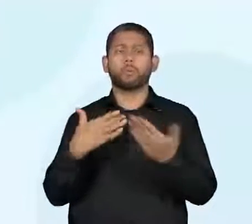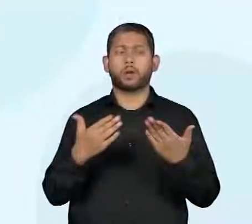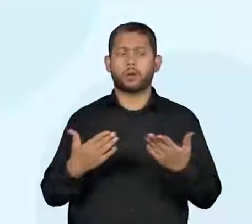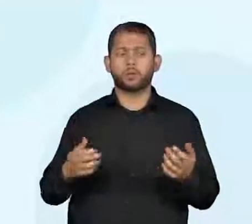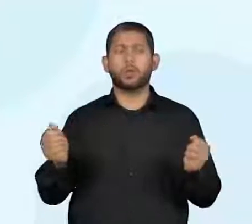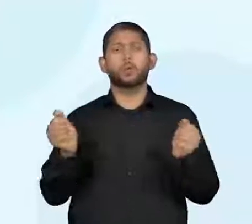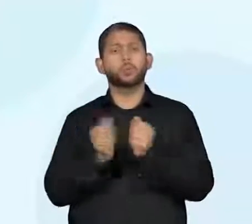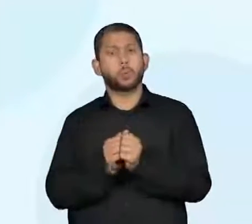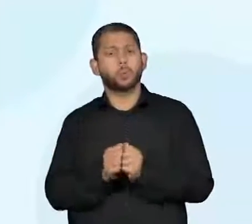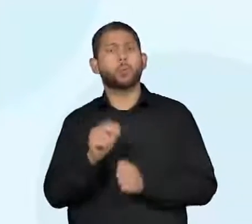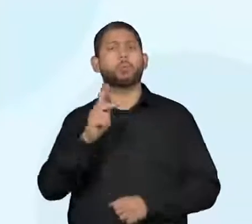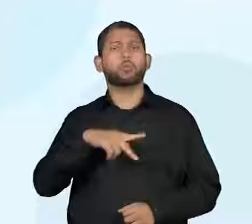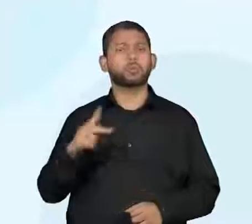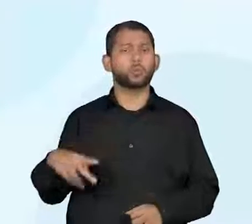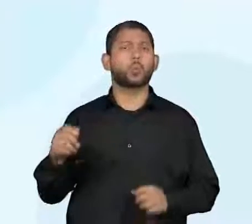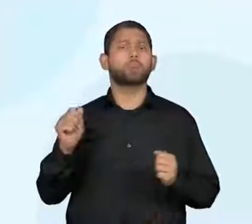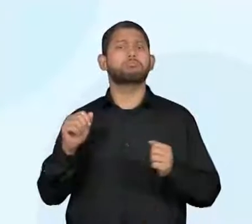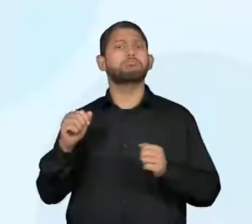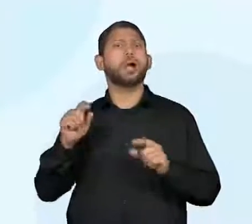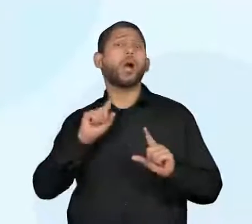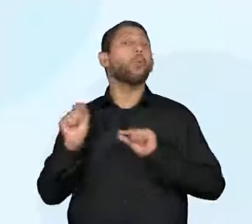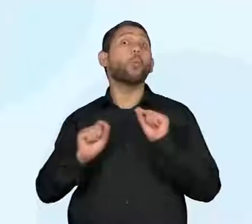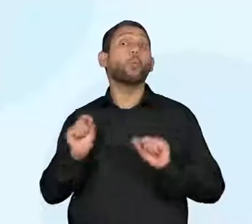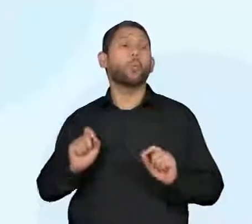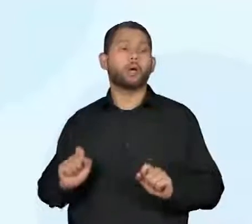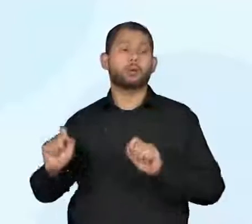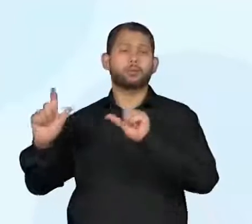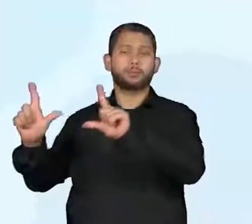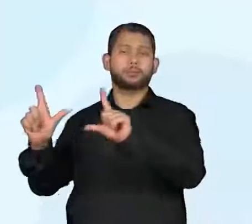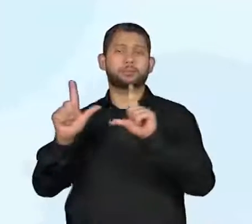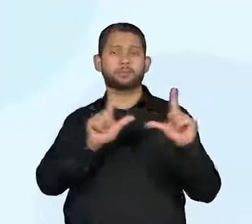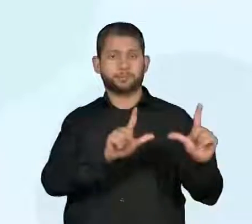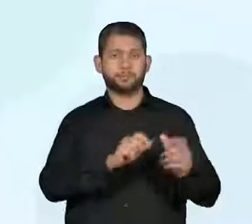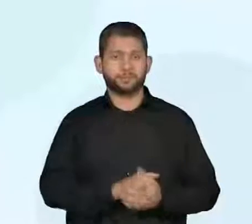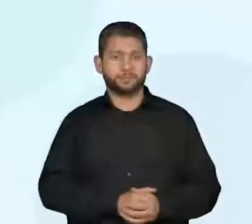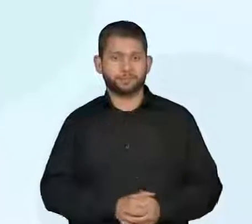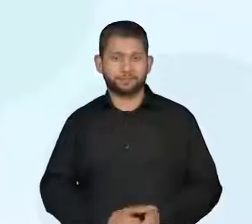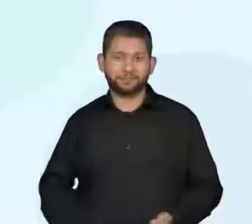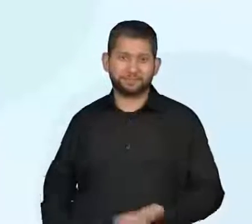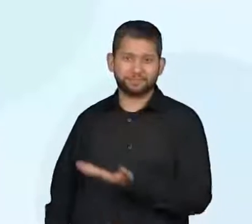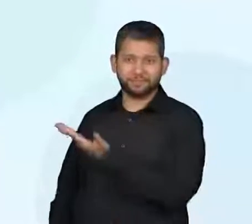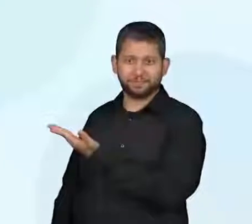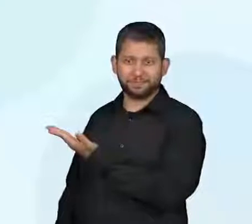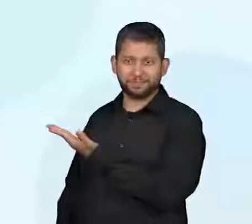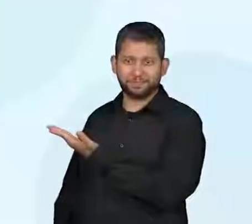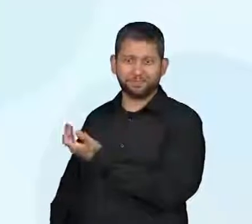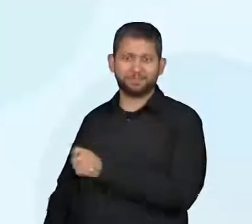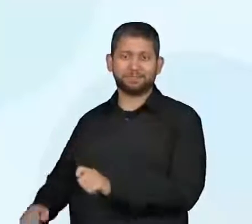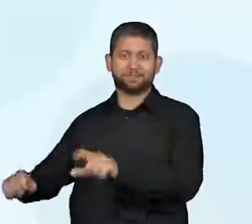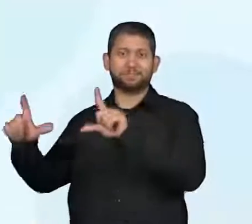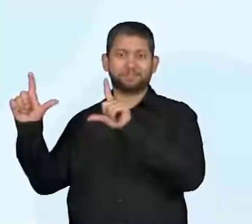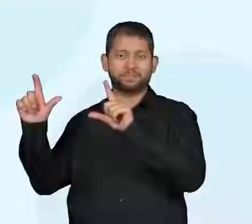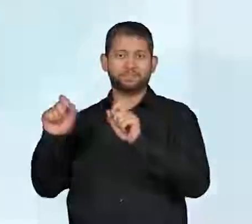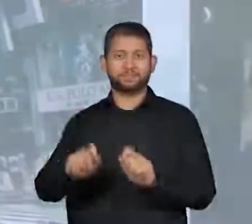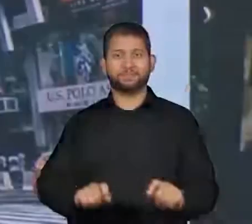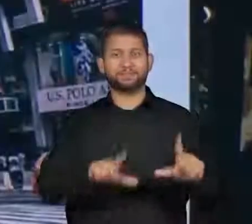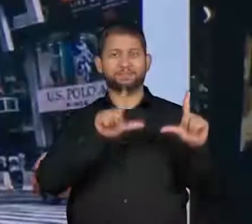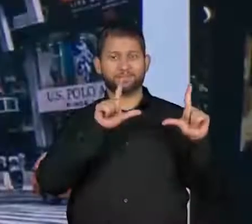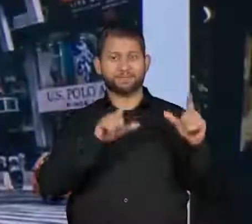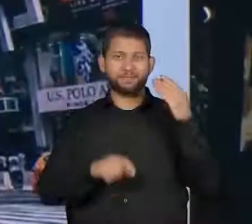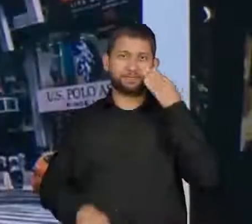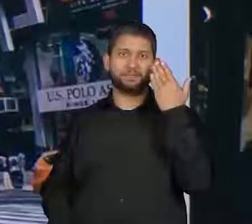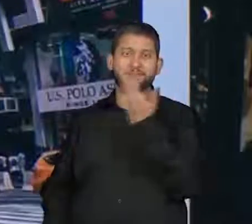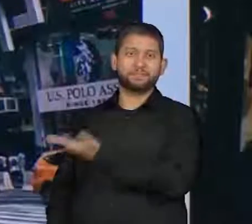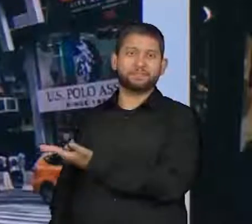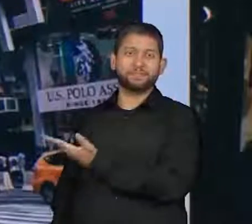professor ou a professora. Exato. Então, aqui estamos apresentando para vocês essas duas imagens. Eu vou pedir para o oráculo colocar